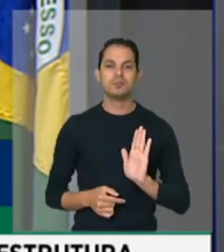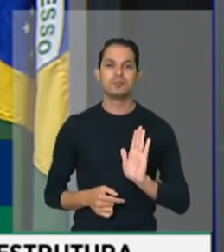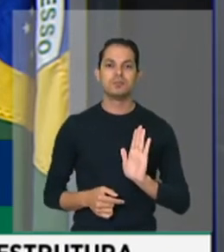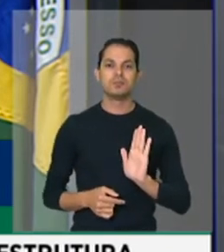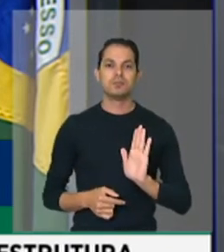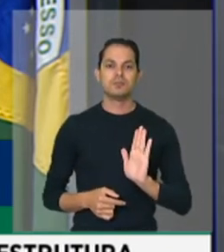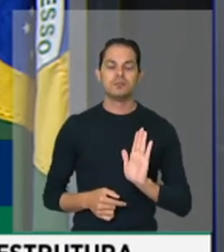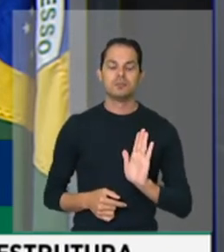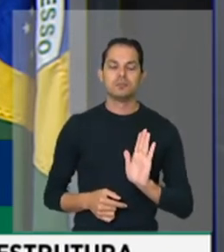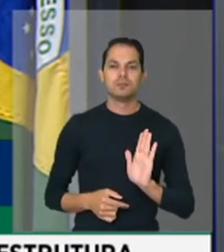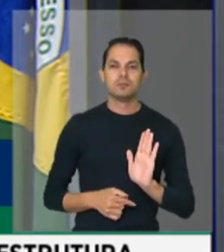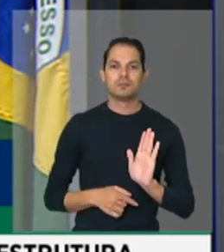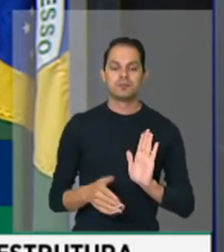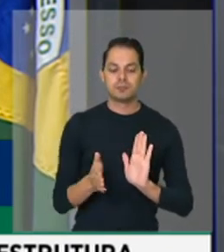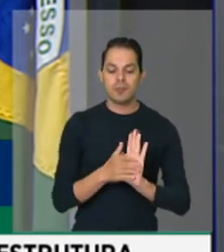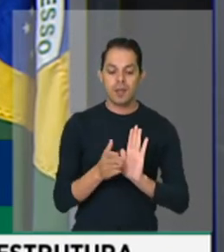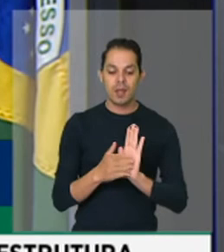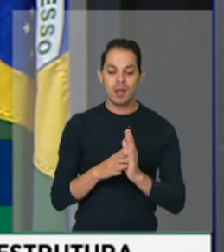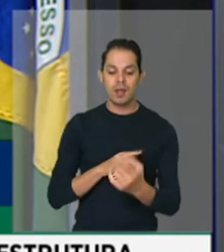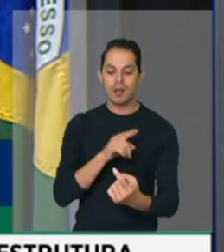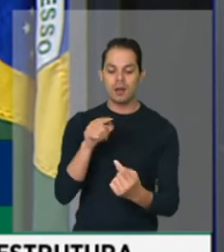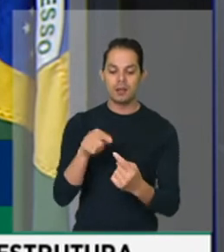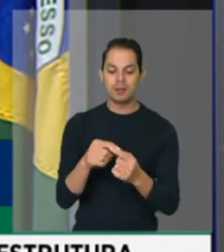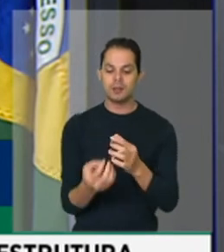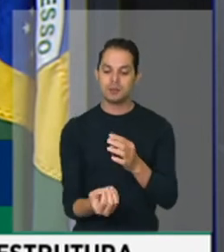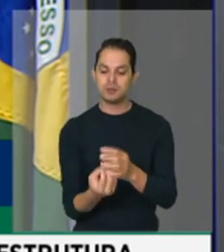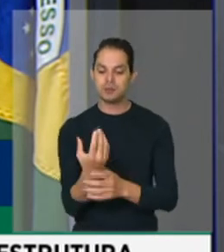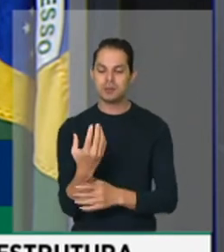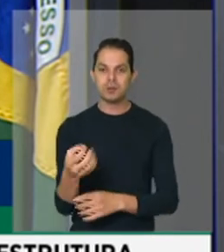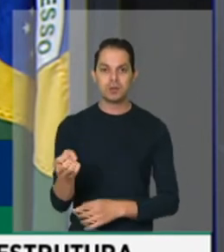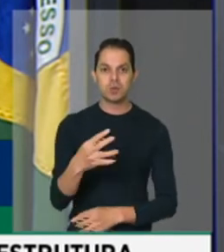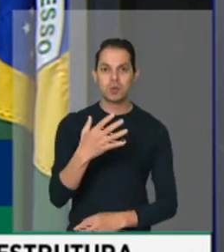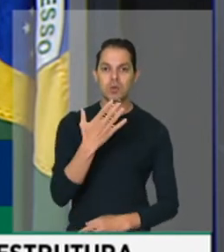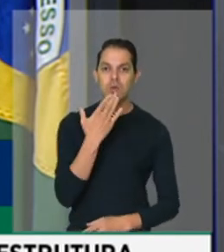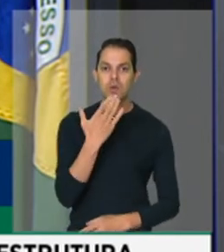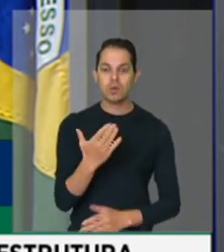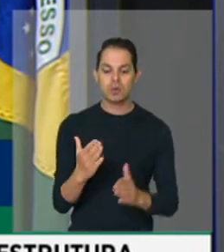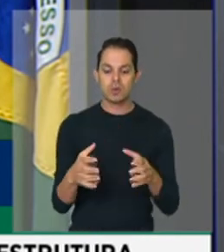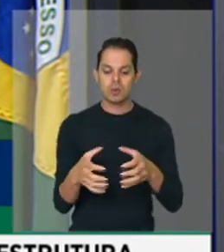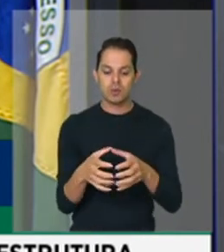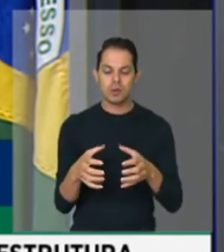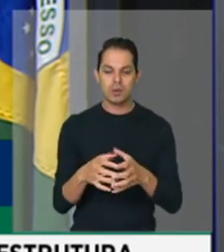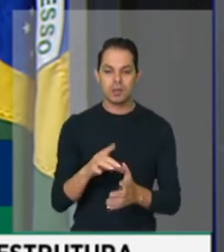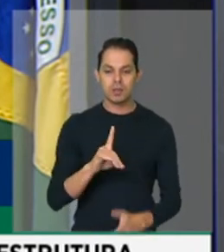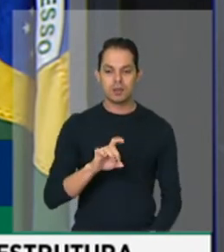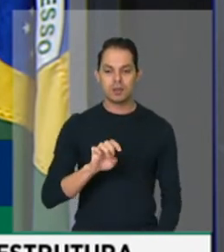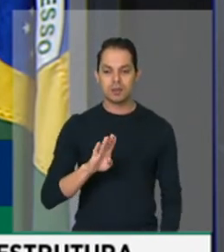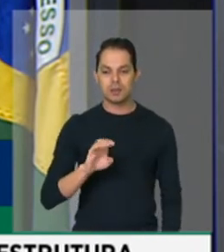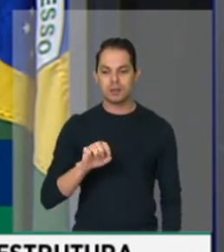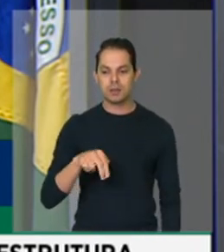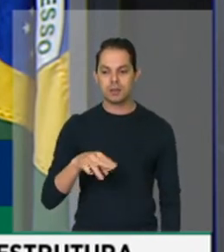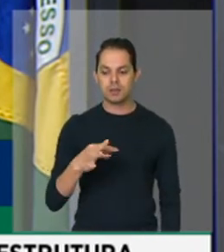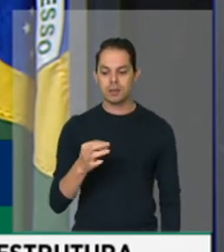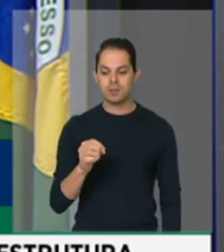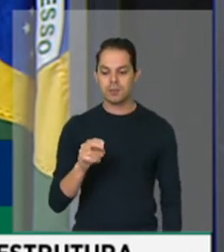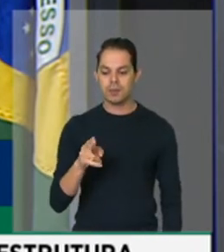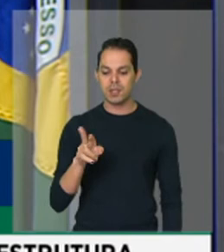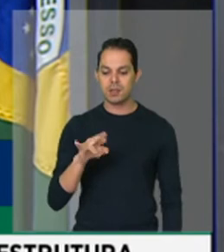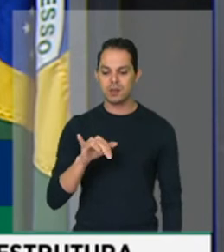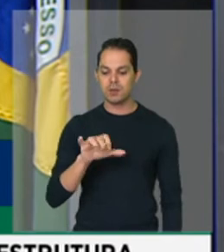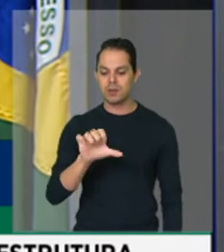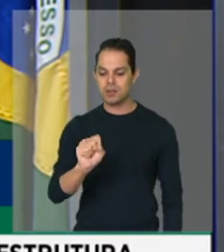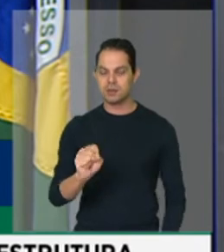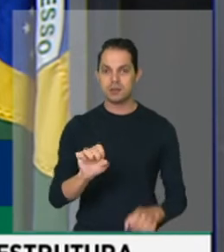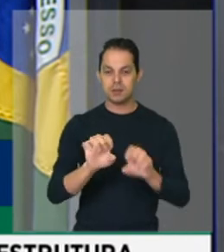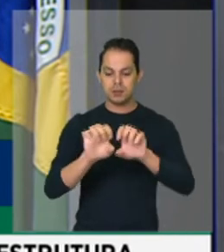que visa instituir uma nova categoria, as debêntures de infraestrutura, aperfeiçoar o marco legal